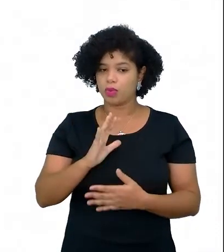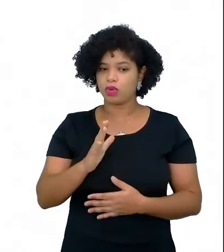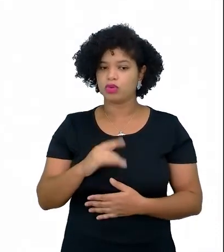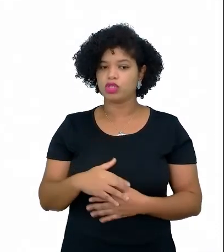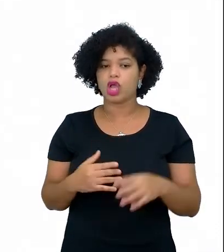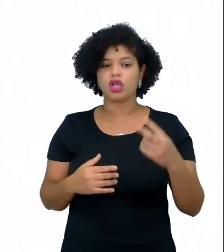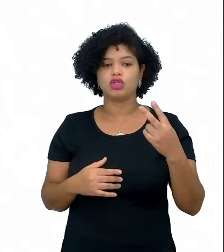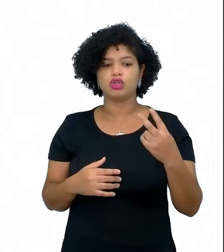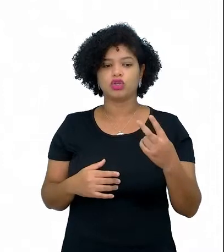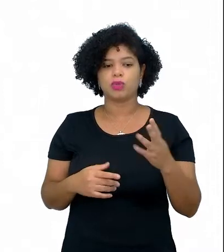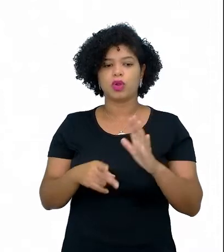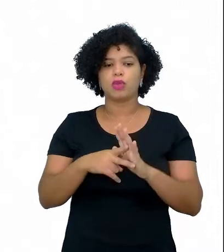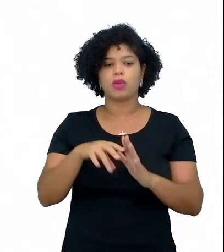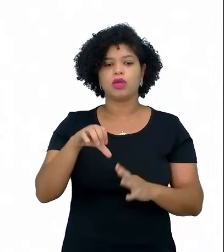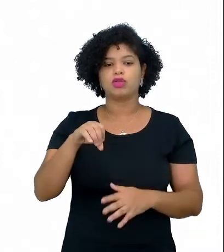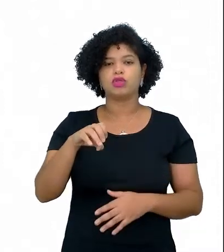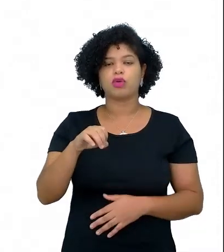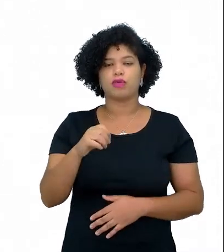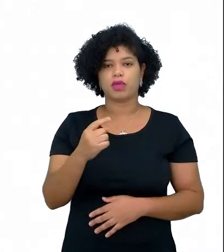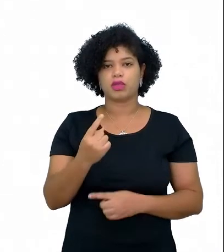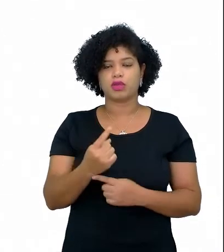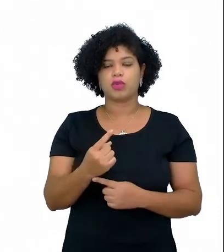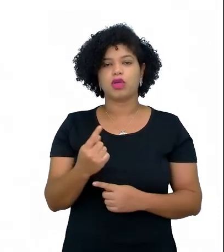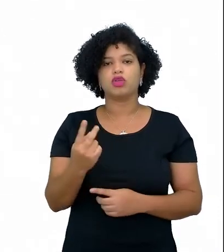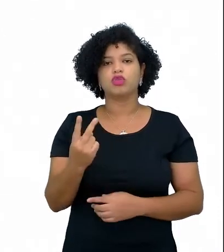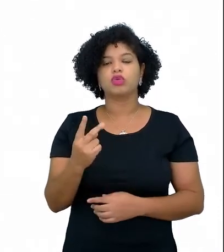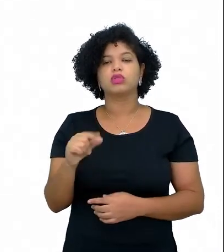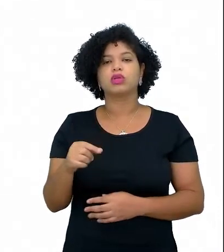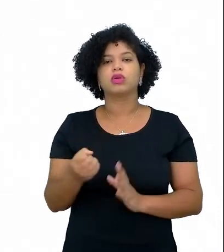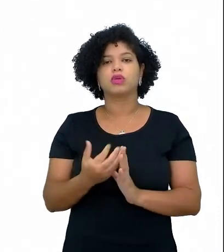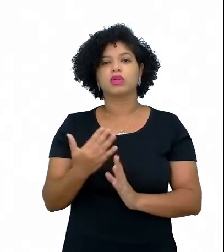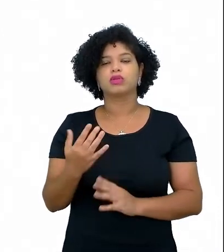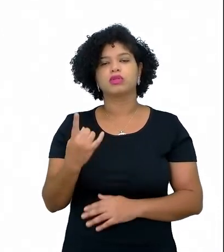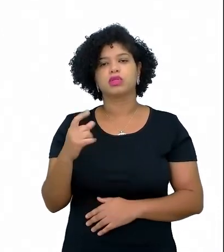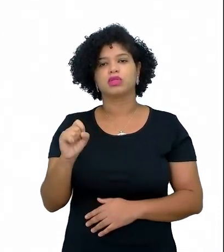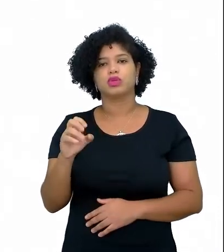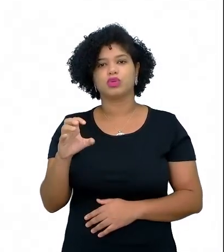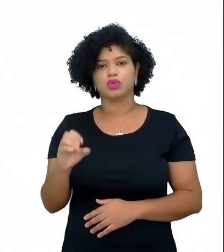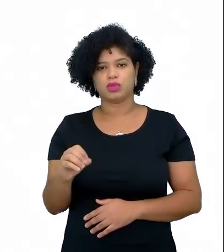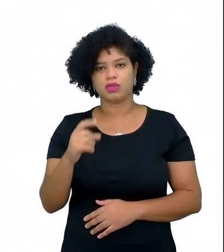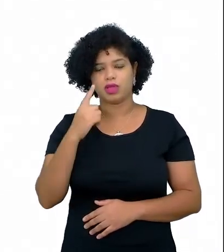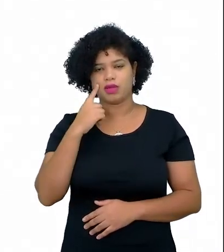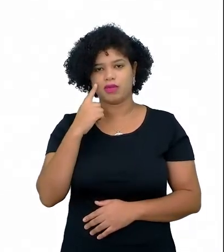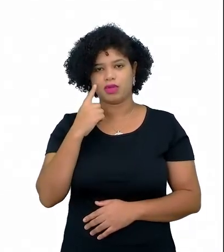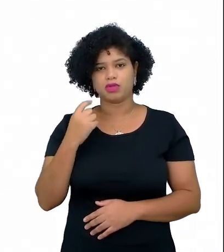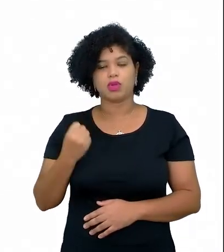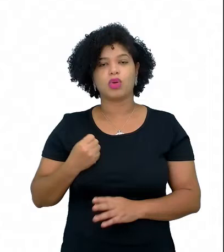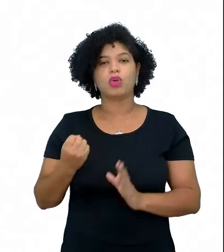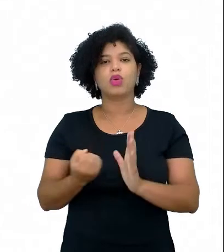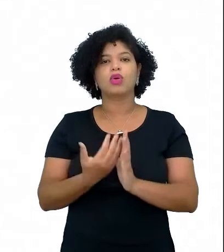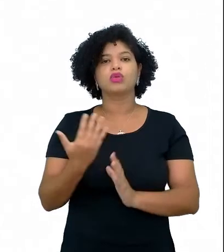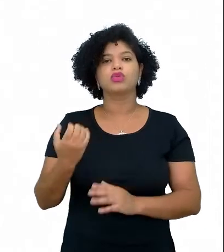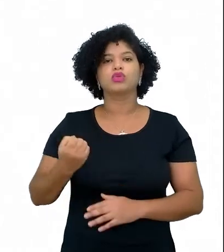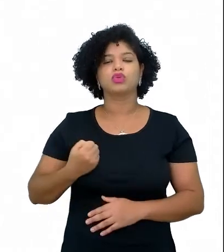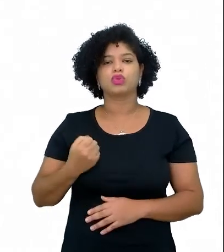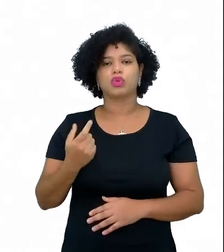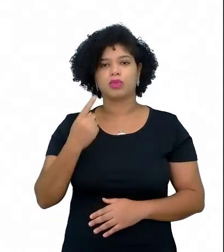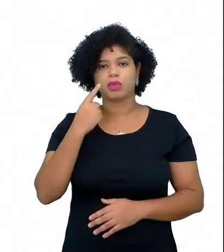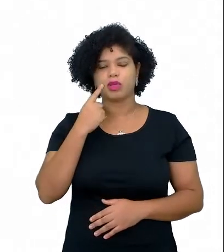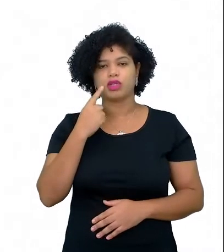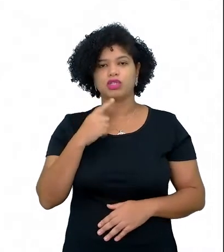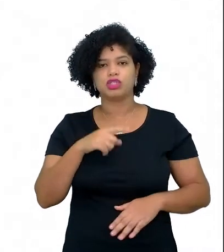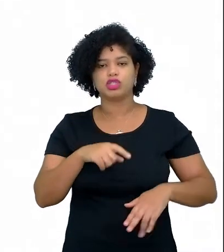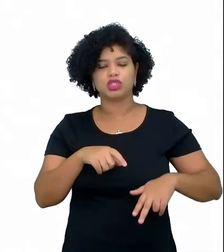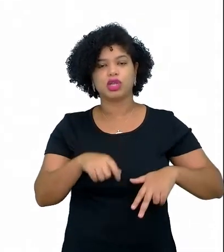comprar o quê? Se uma é 90, duas é 180. Olha lá, aumentei o número de caixas, aumentou também o quê?